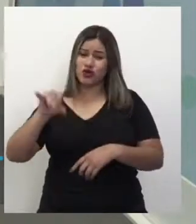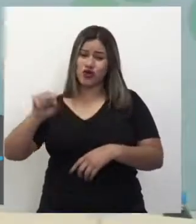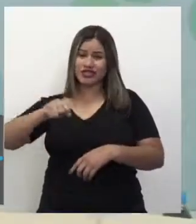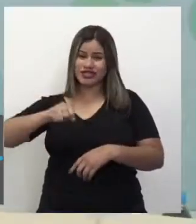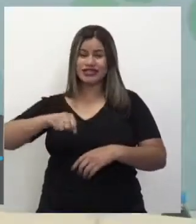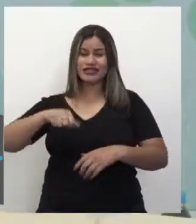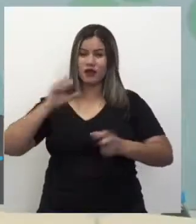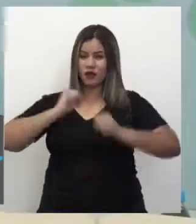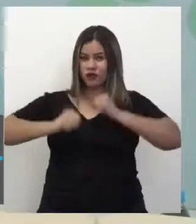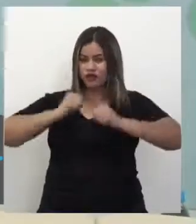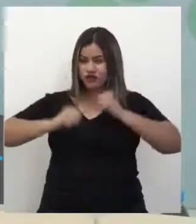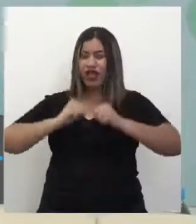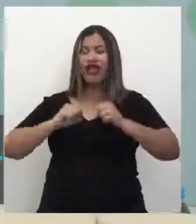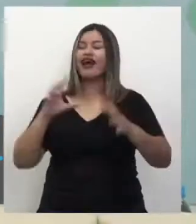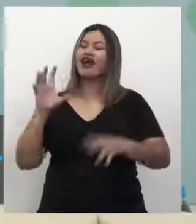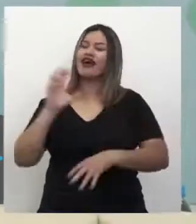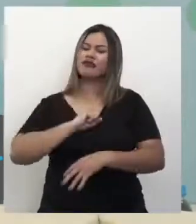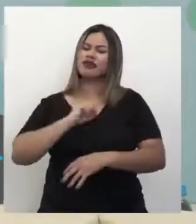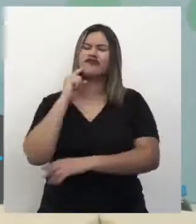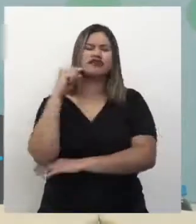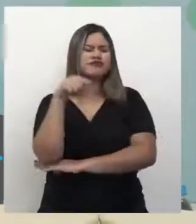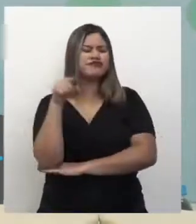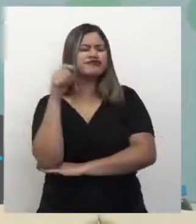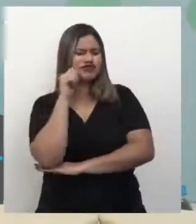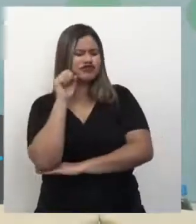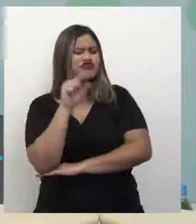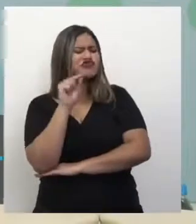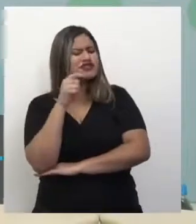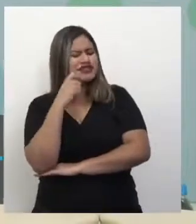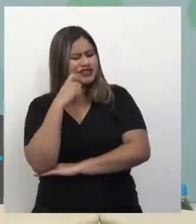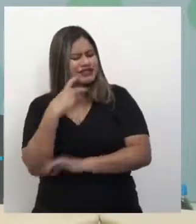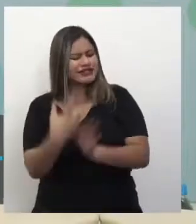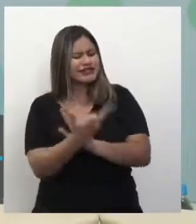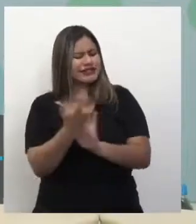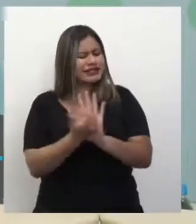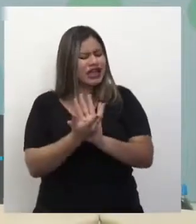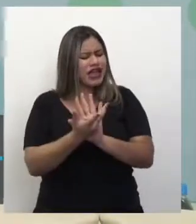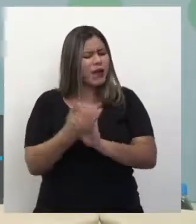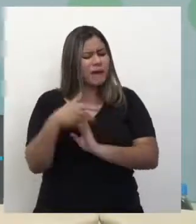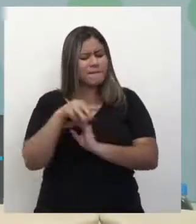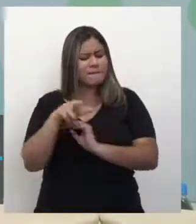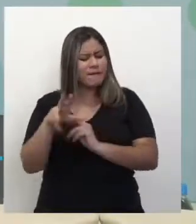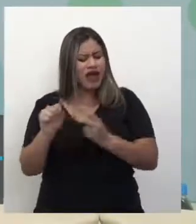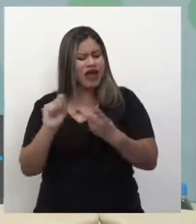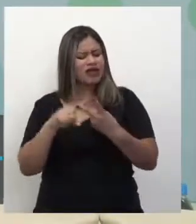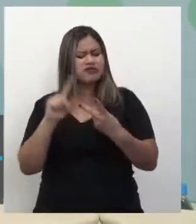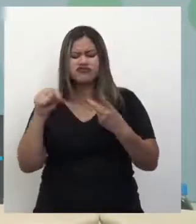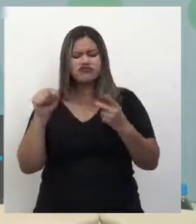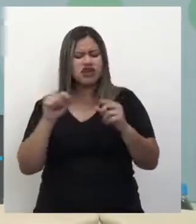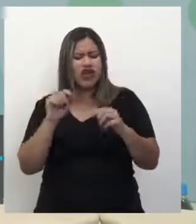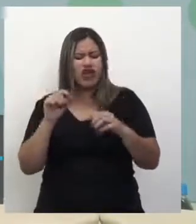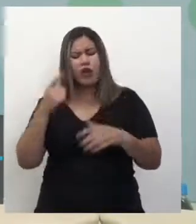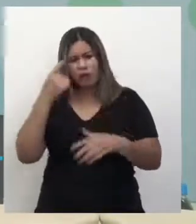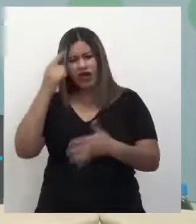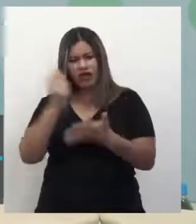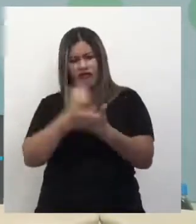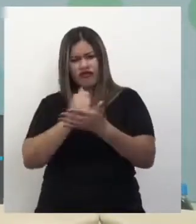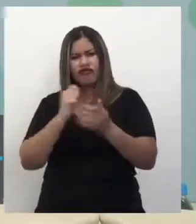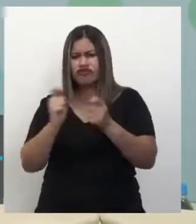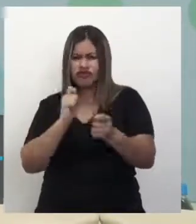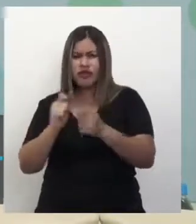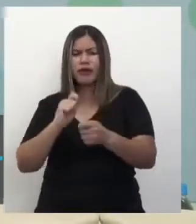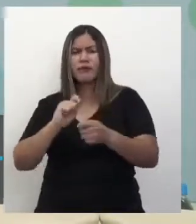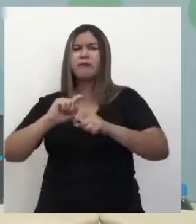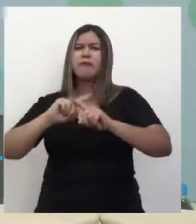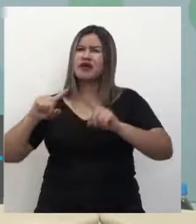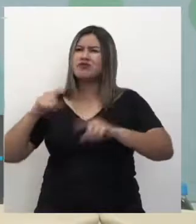que será que eles estão fazendo ali? Será que é o Mario, né? Só pra vocês notarem como eu manjo de videogame. Eu manjo muito de videogame, eu sou incrível no videogame,